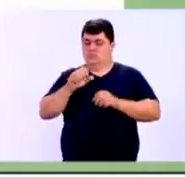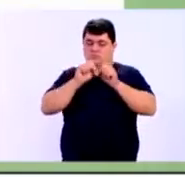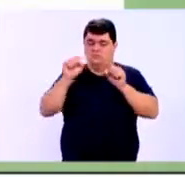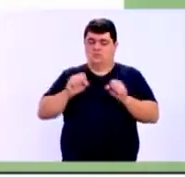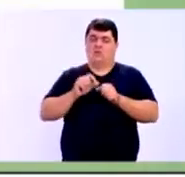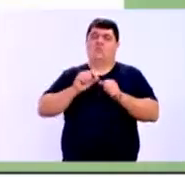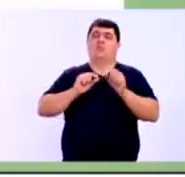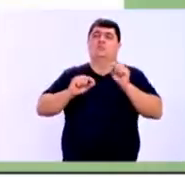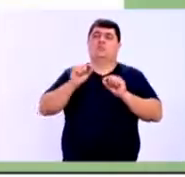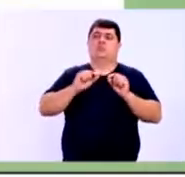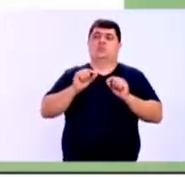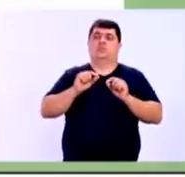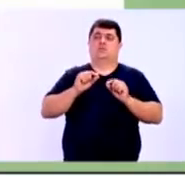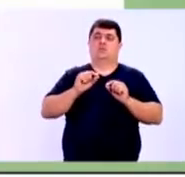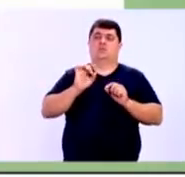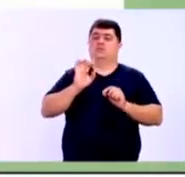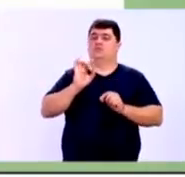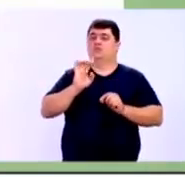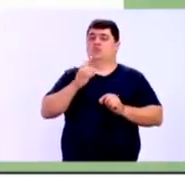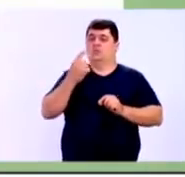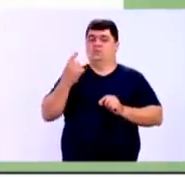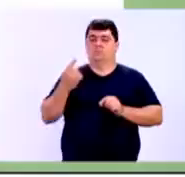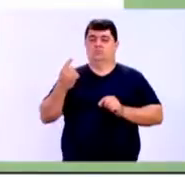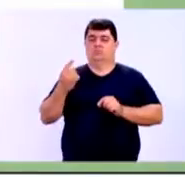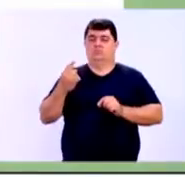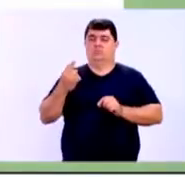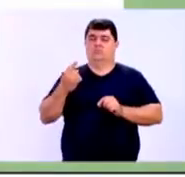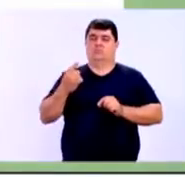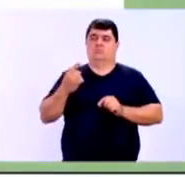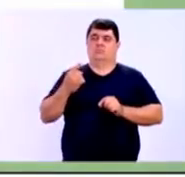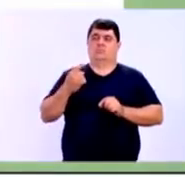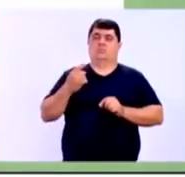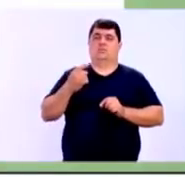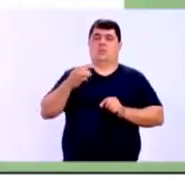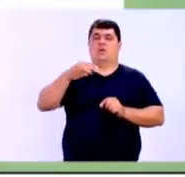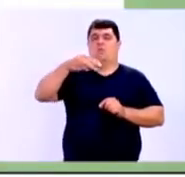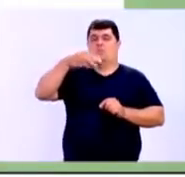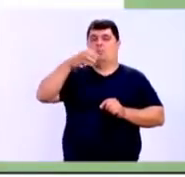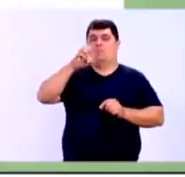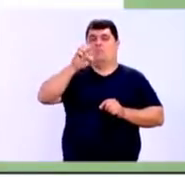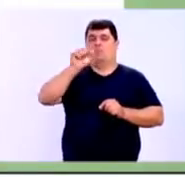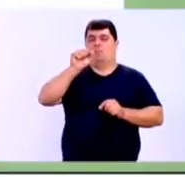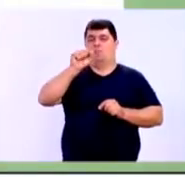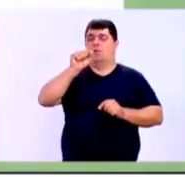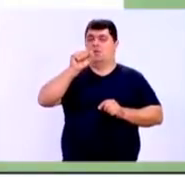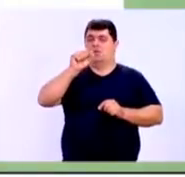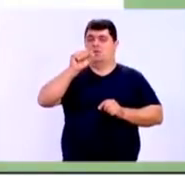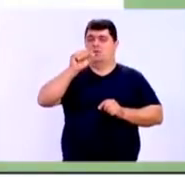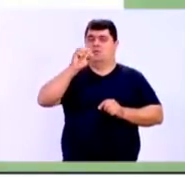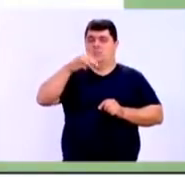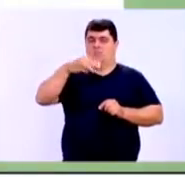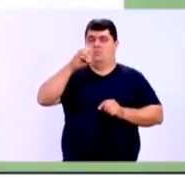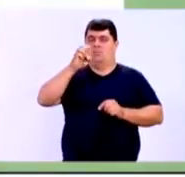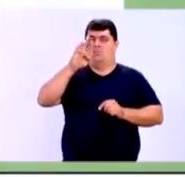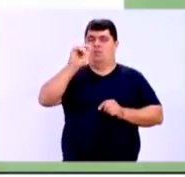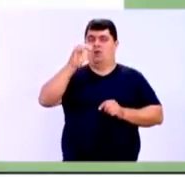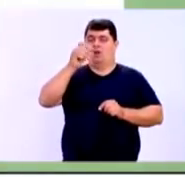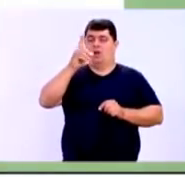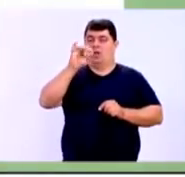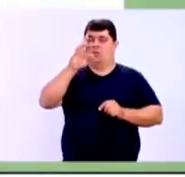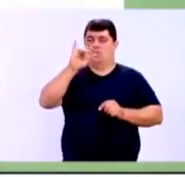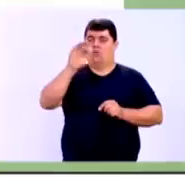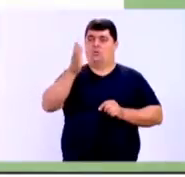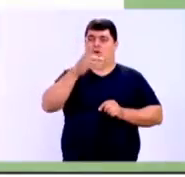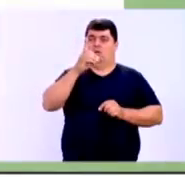que faz? Qual o método utiliza no inventário permanente? Ele utiliza conta de